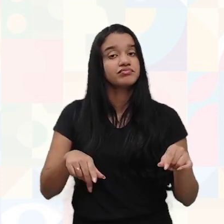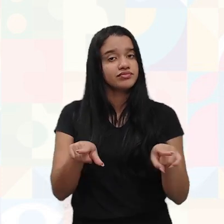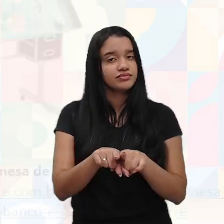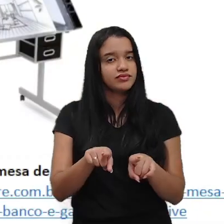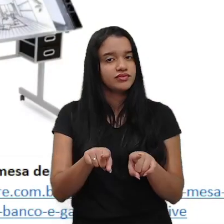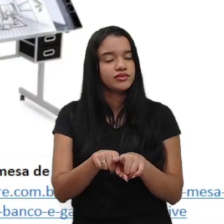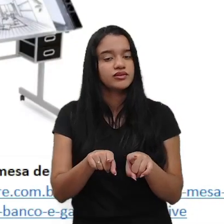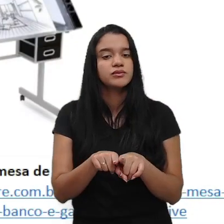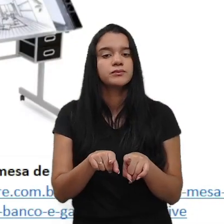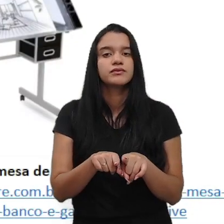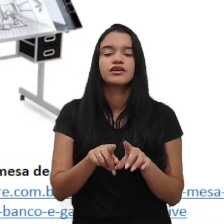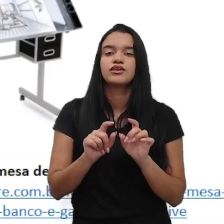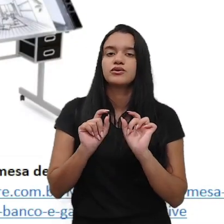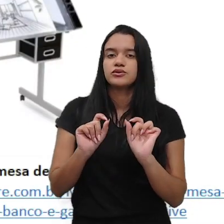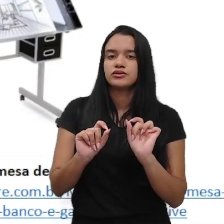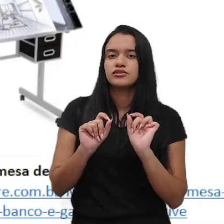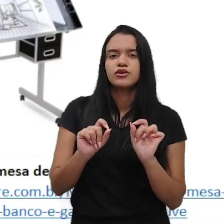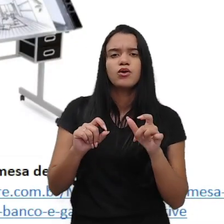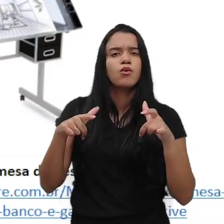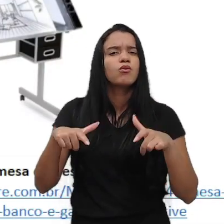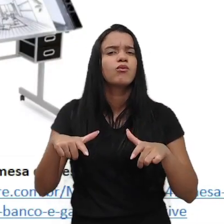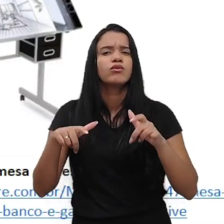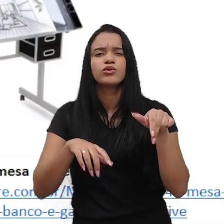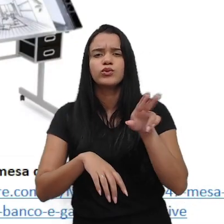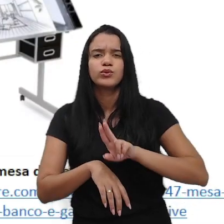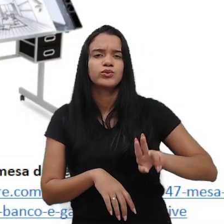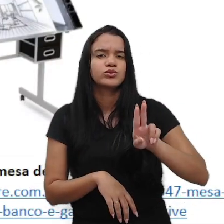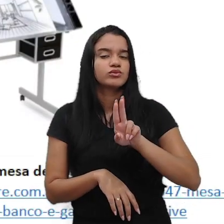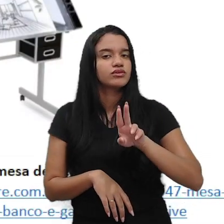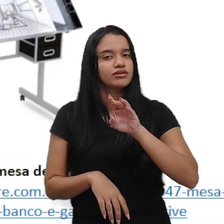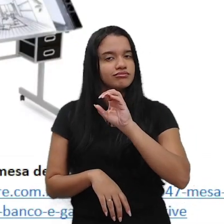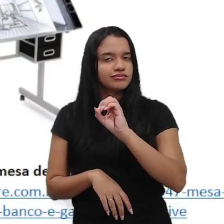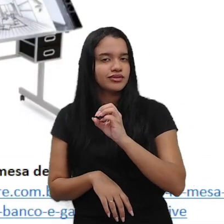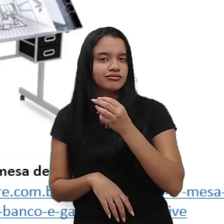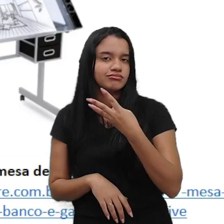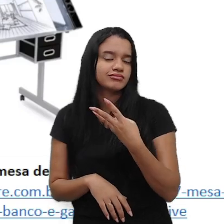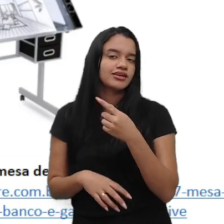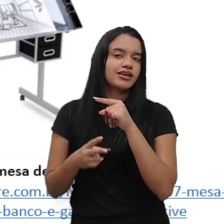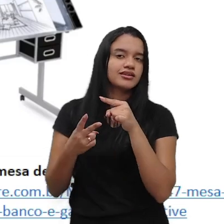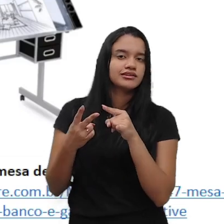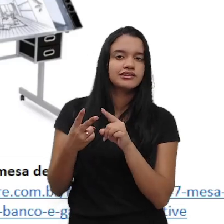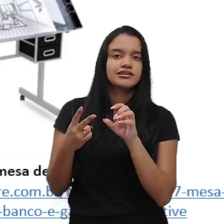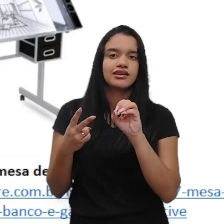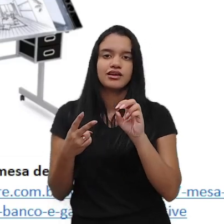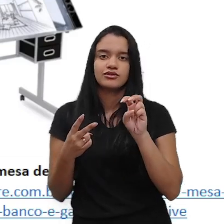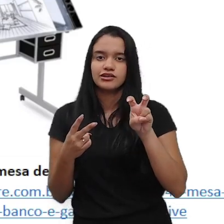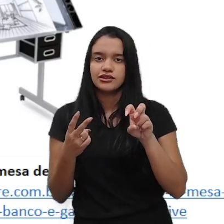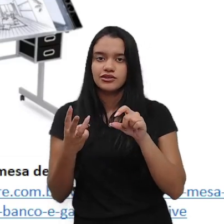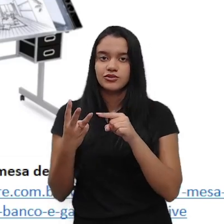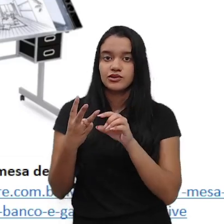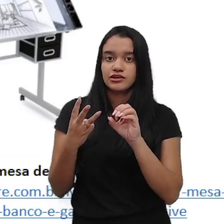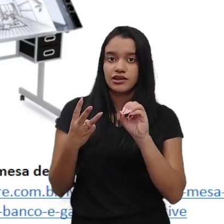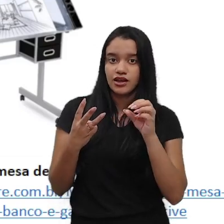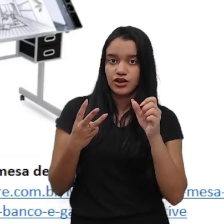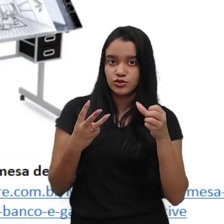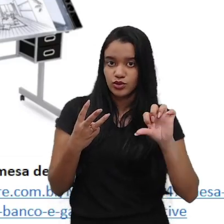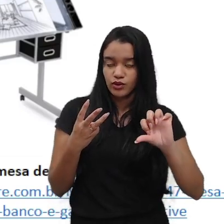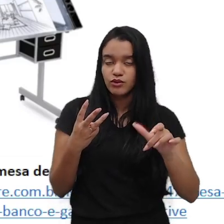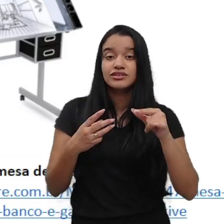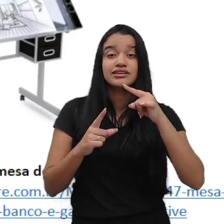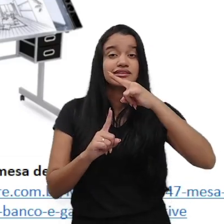das espessuras, né? Onde é que a gente usa o 0,3, onde usa o 0,5, o 0,7 e o 0,9, né? Os